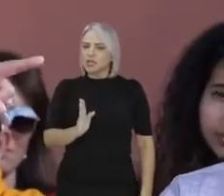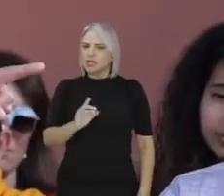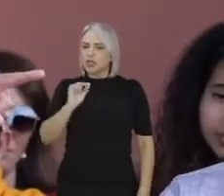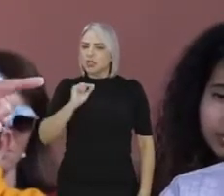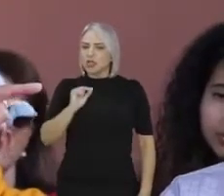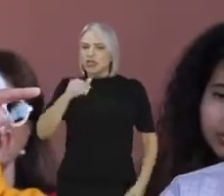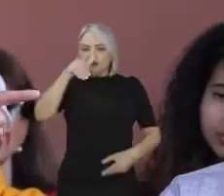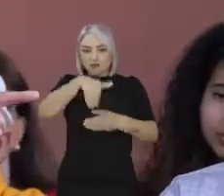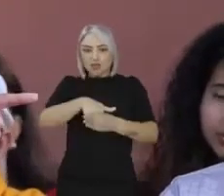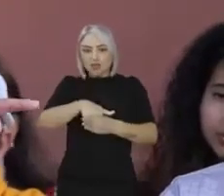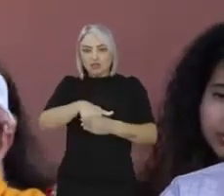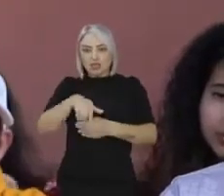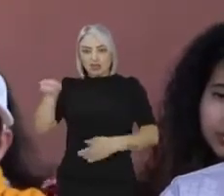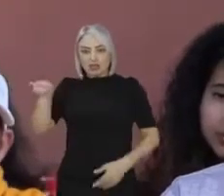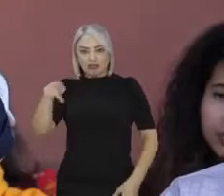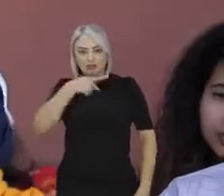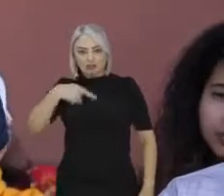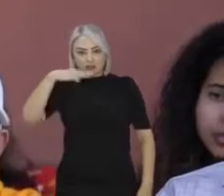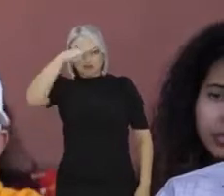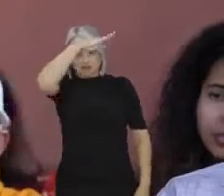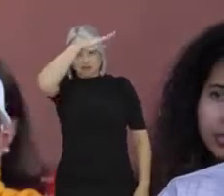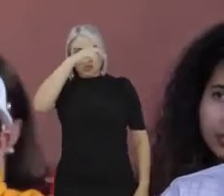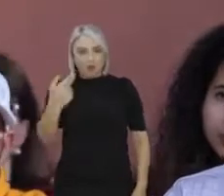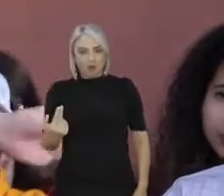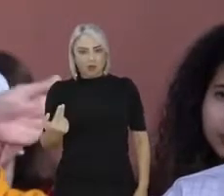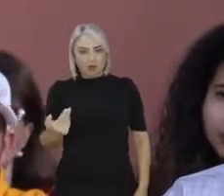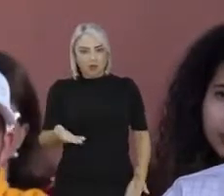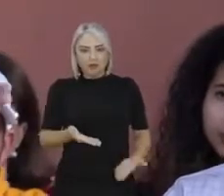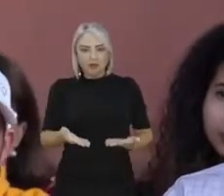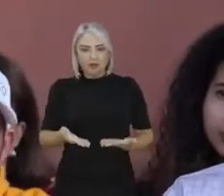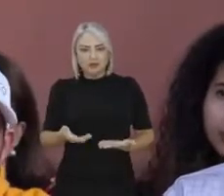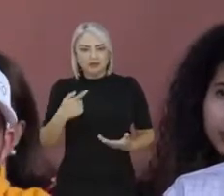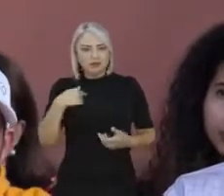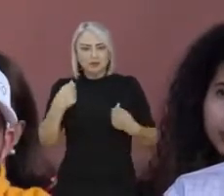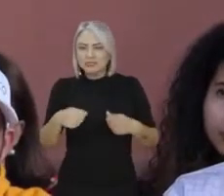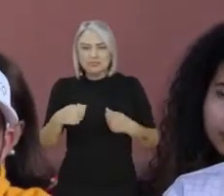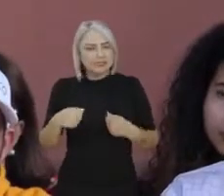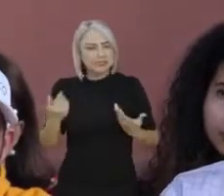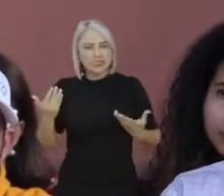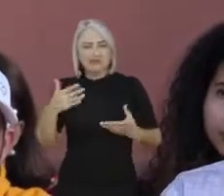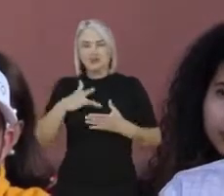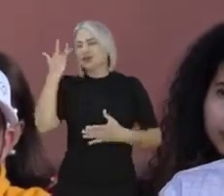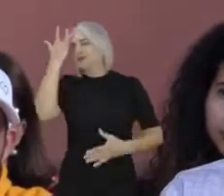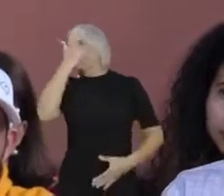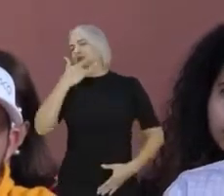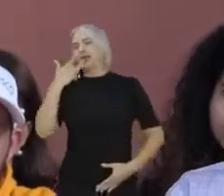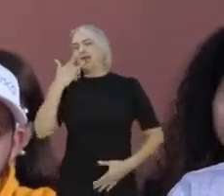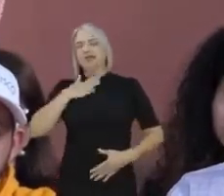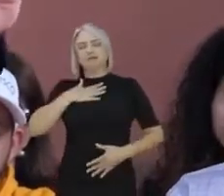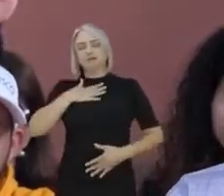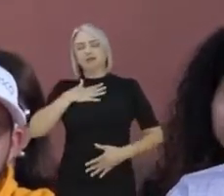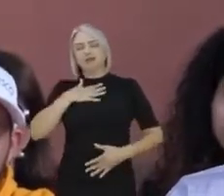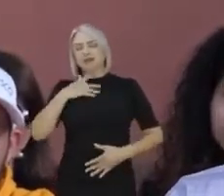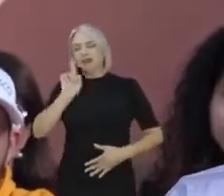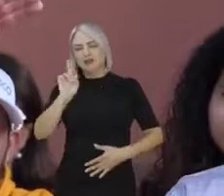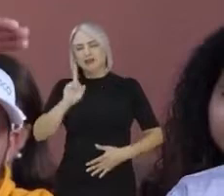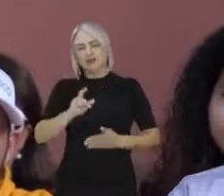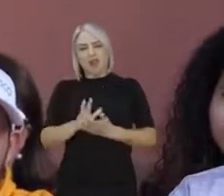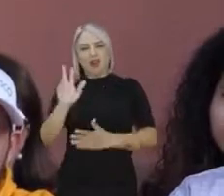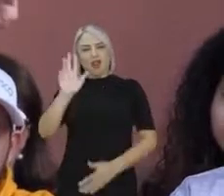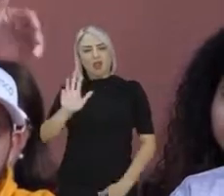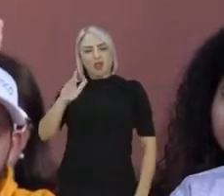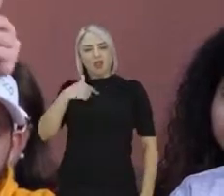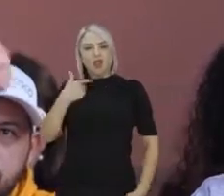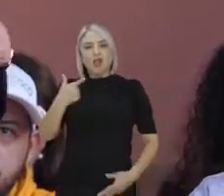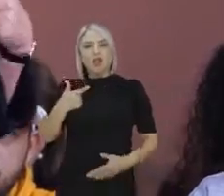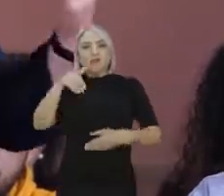temos hoje, não precisava ter votado no Haddad, ou votado em mim, não precisava. Votasse numa outra pessoa